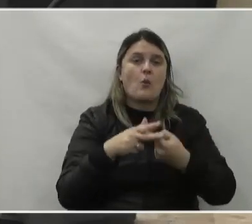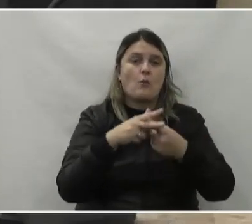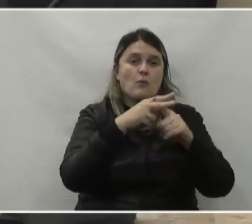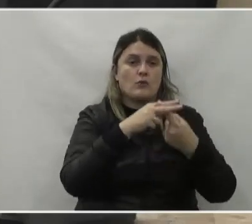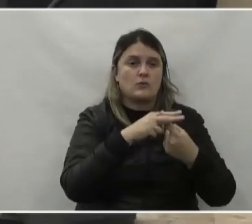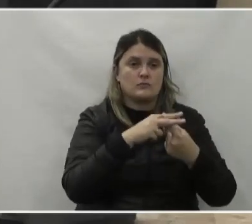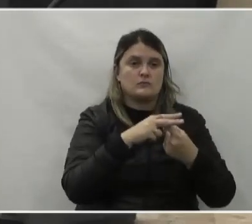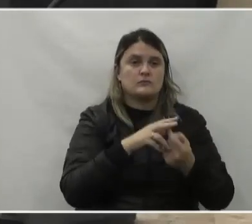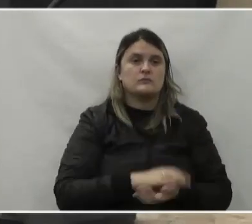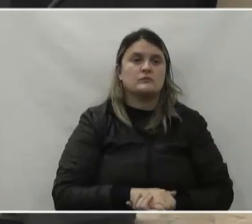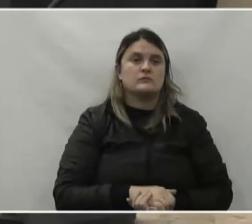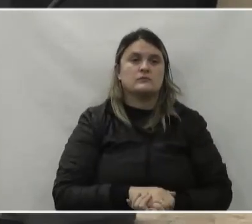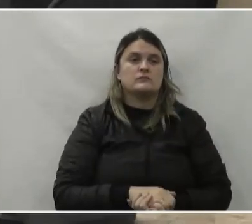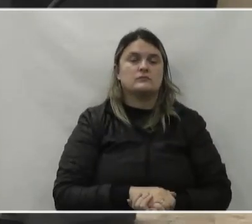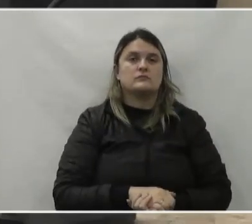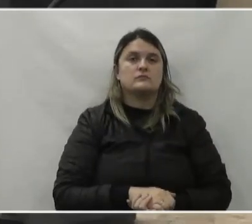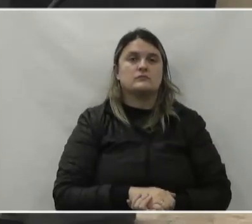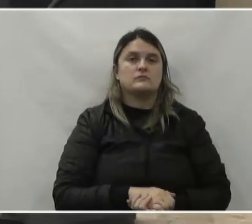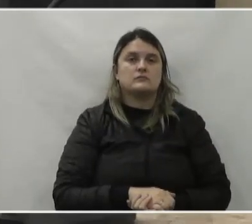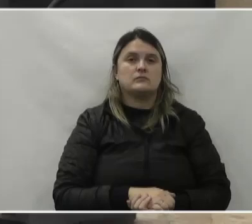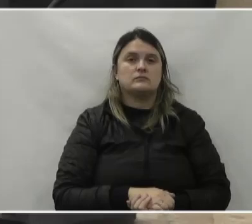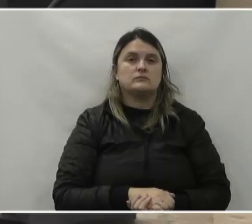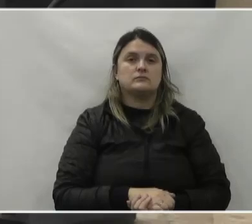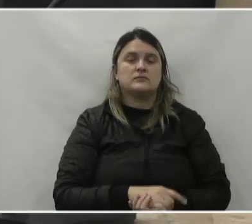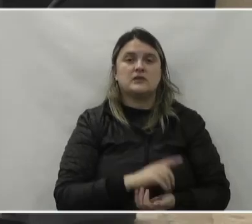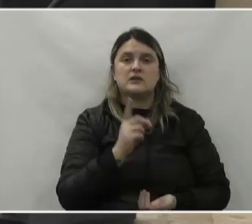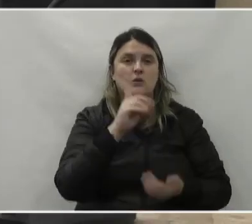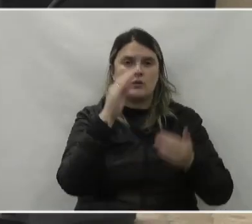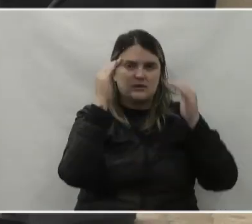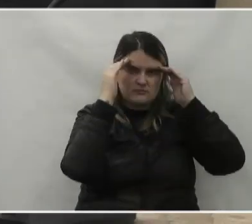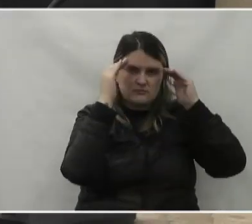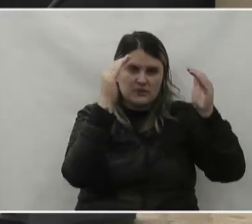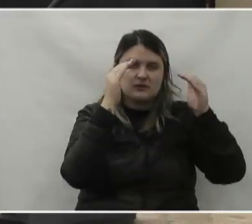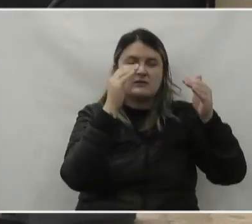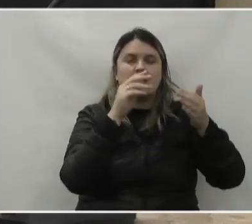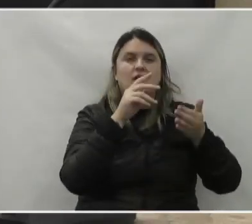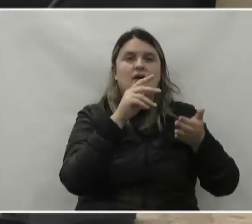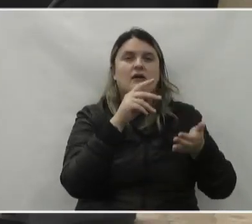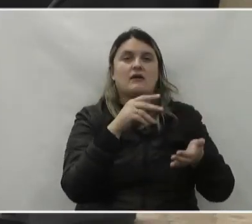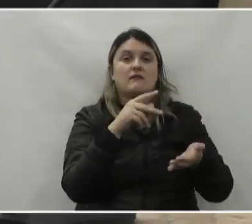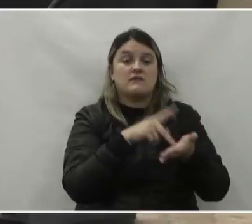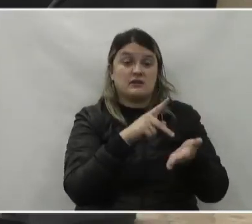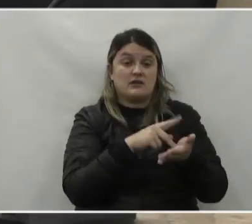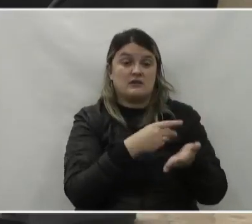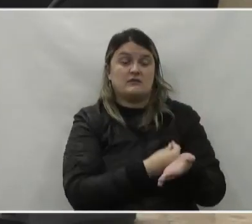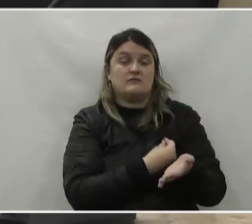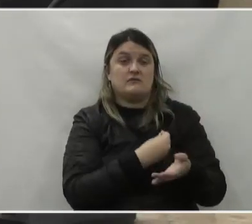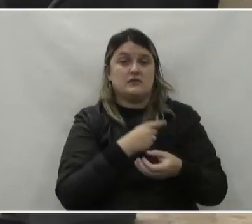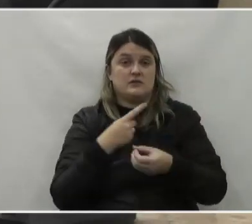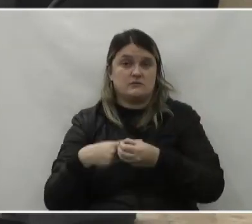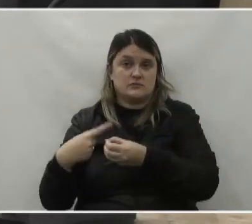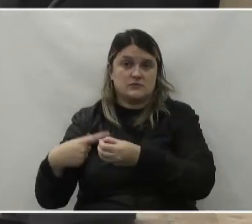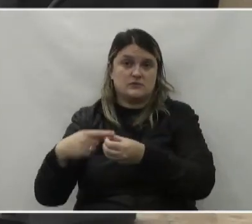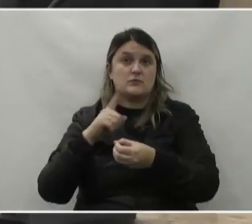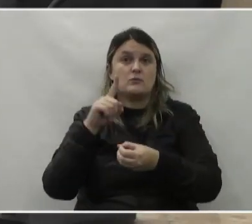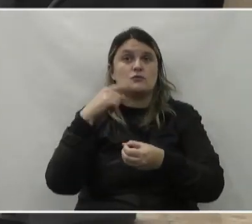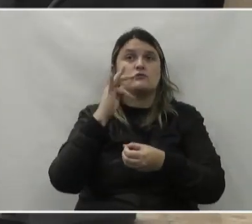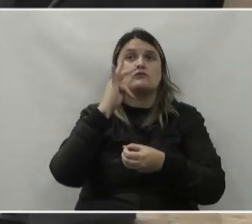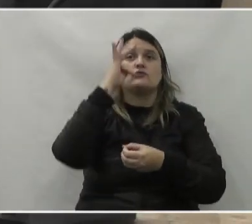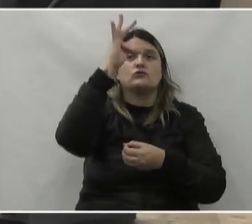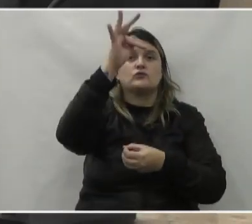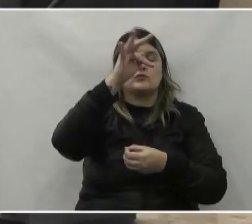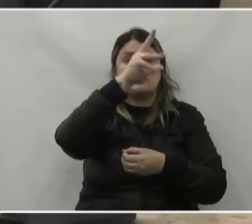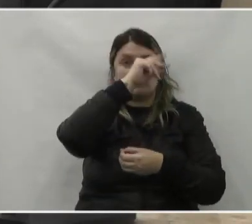que não estavam de acordo com a realidade do município e que, a longo prazo, ia